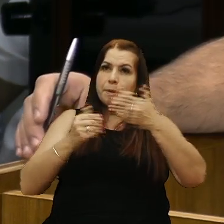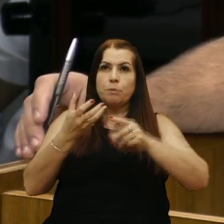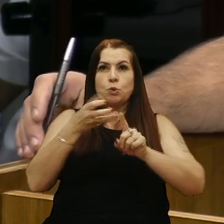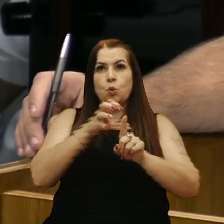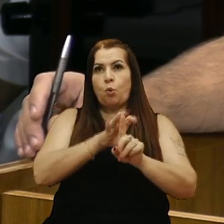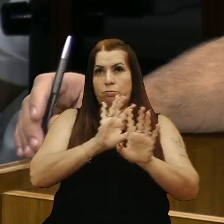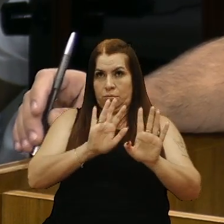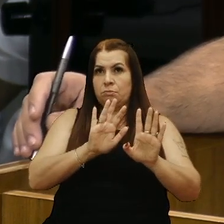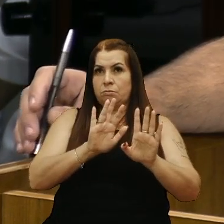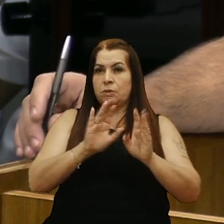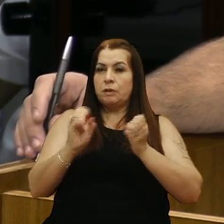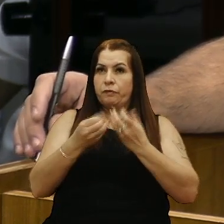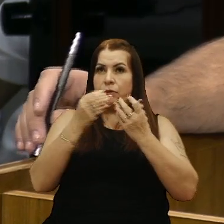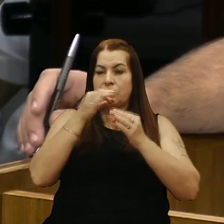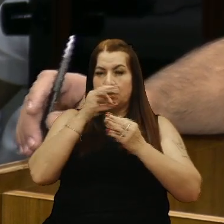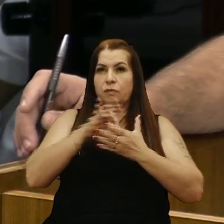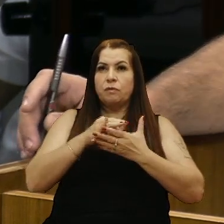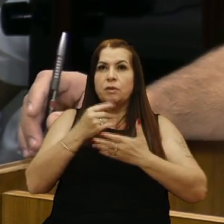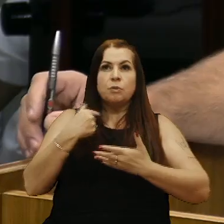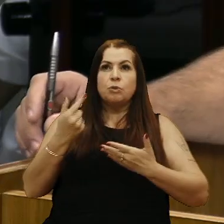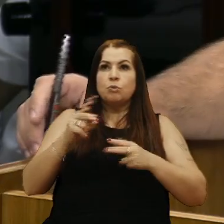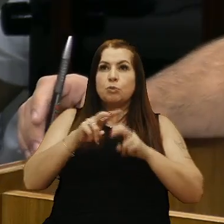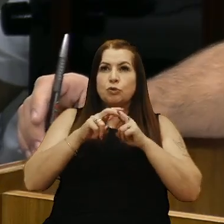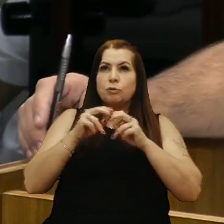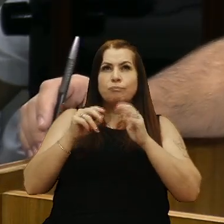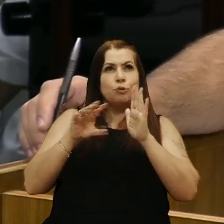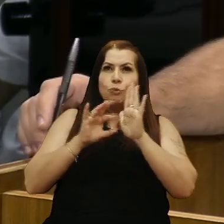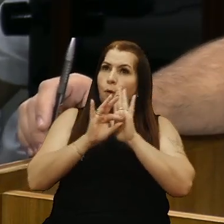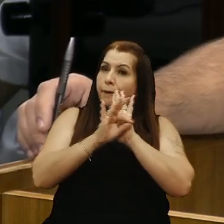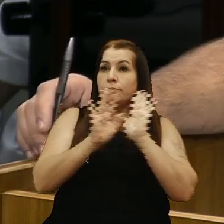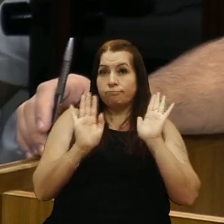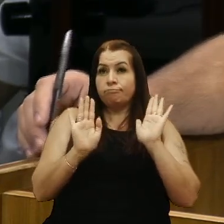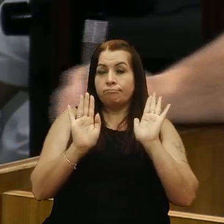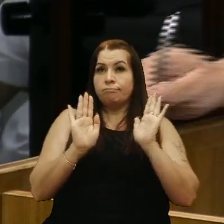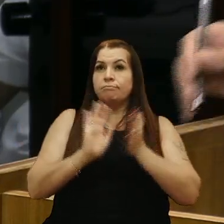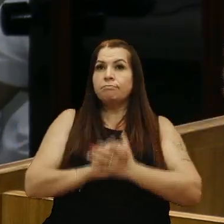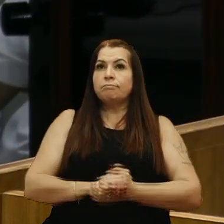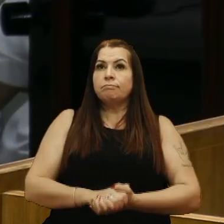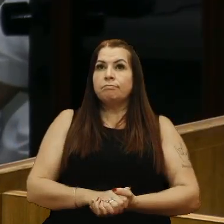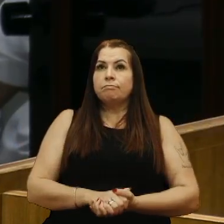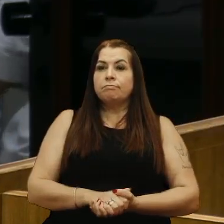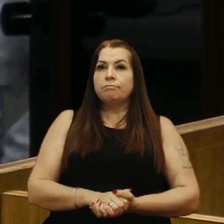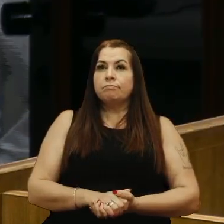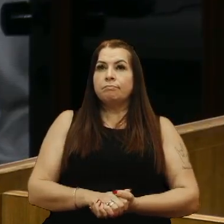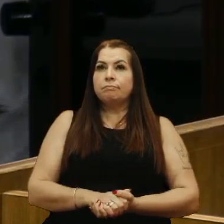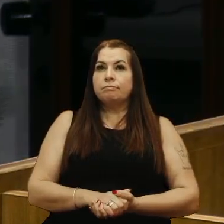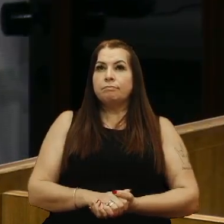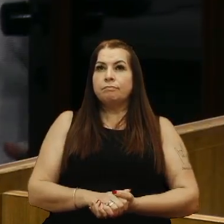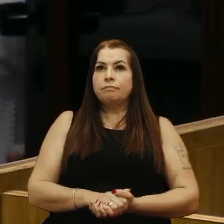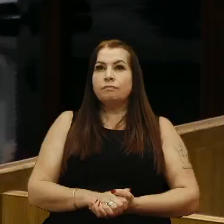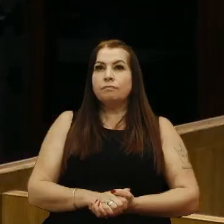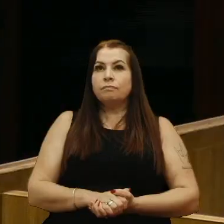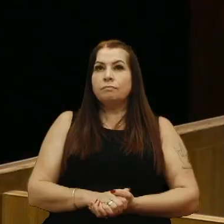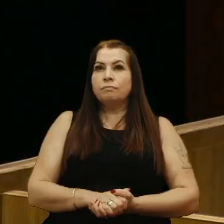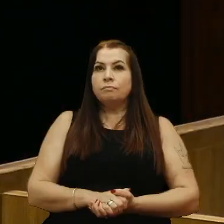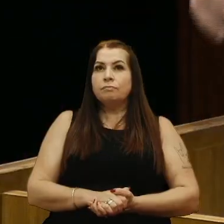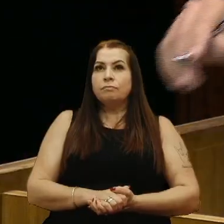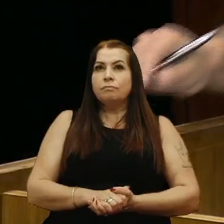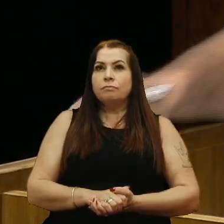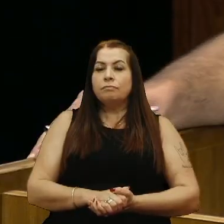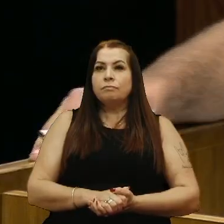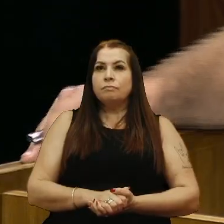contra a Festa da Uva. E por motivo de coerência, se puder fechar a porta aqui, por favor. Fecha a